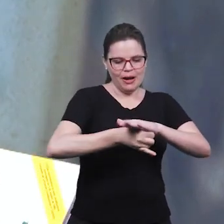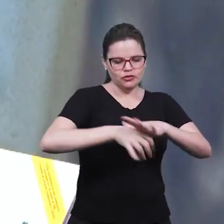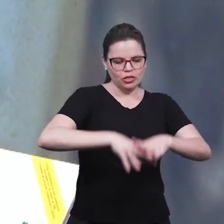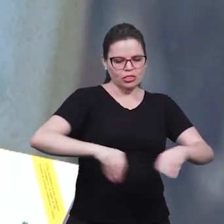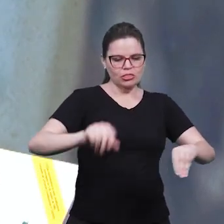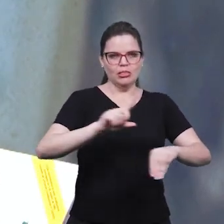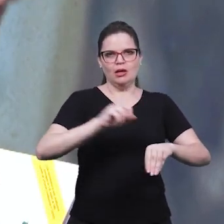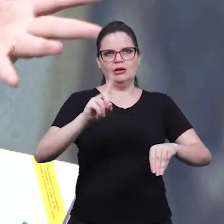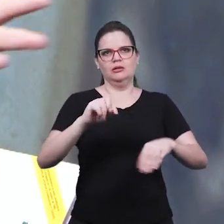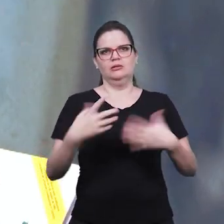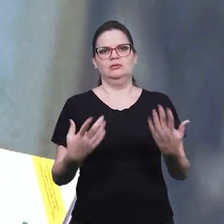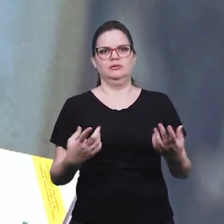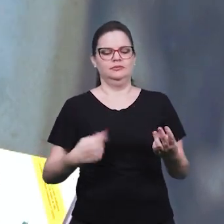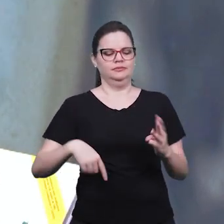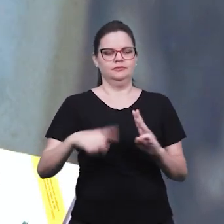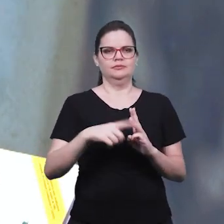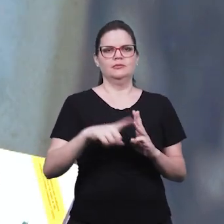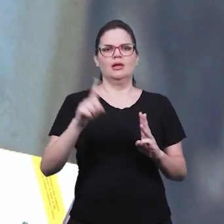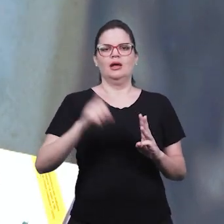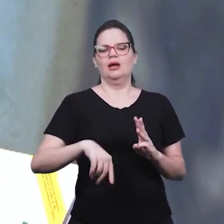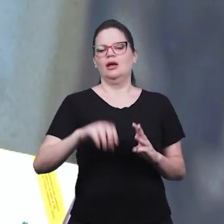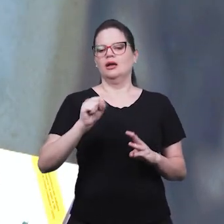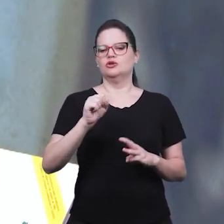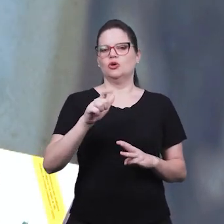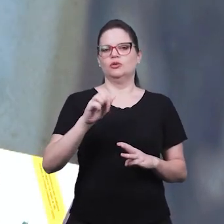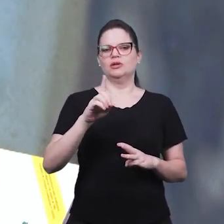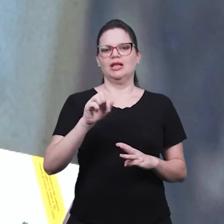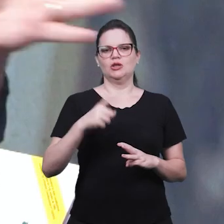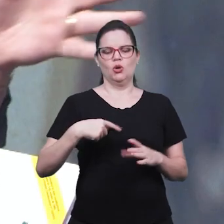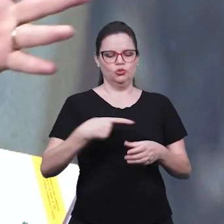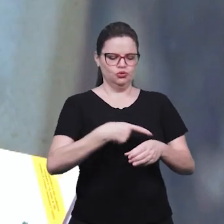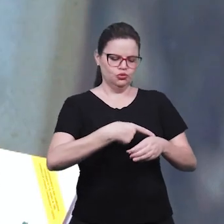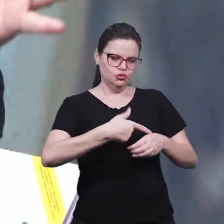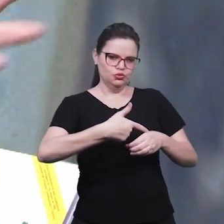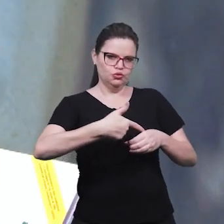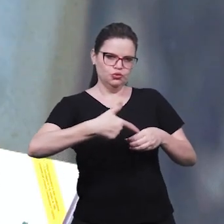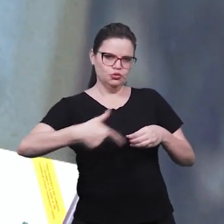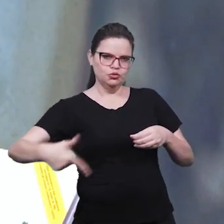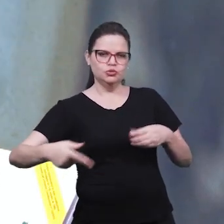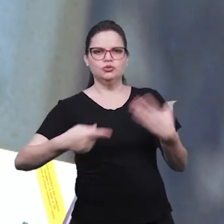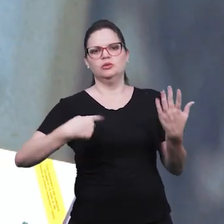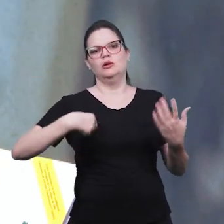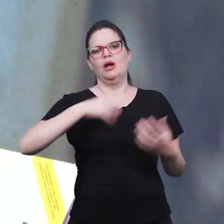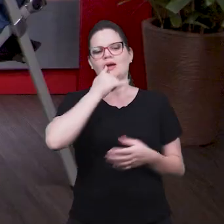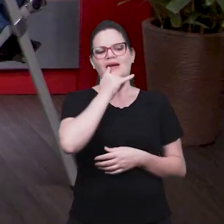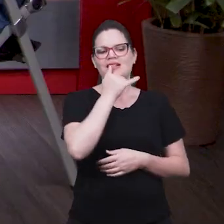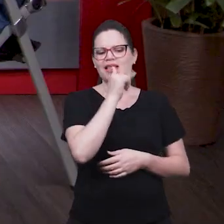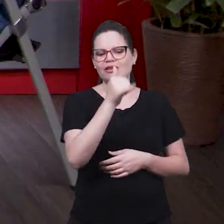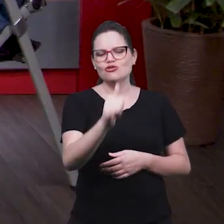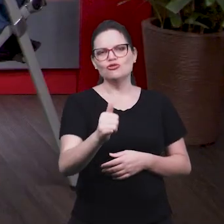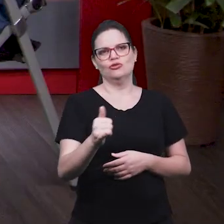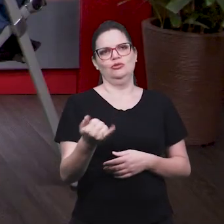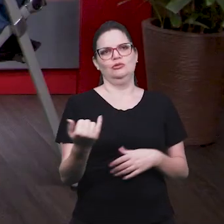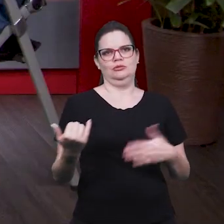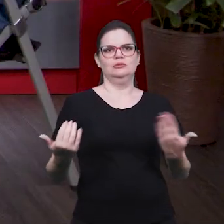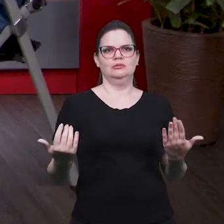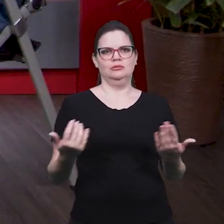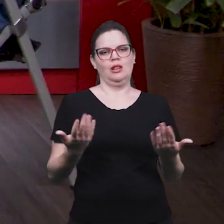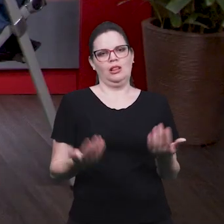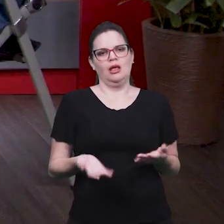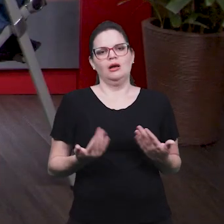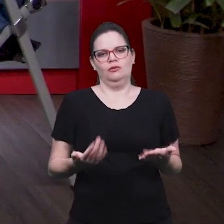superfície. E o terceiro é soldador, eletricista de alta tensão. Alta tensão. São